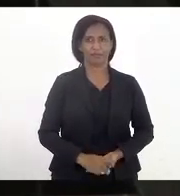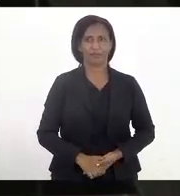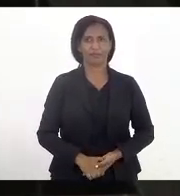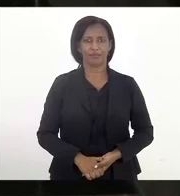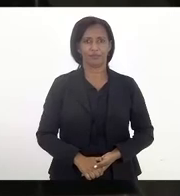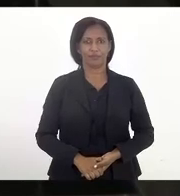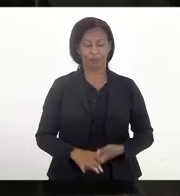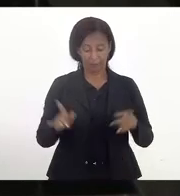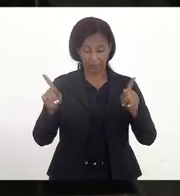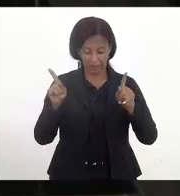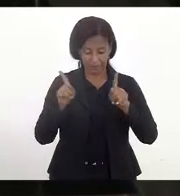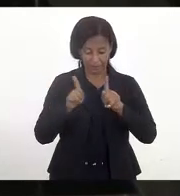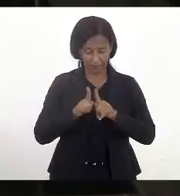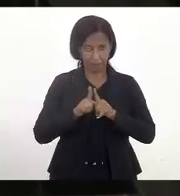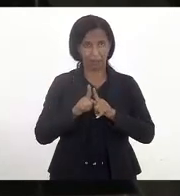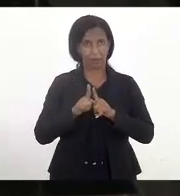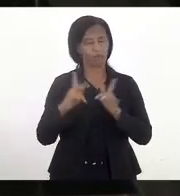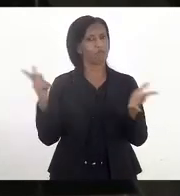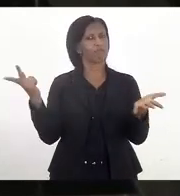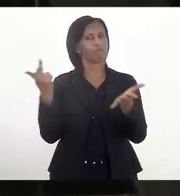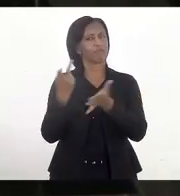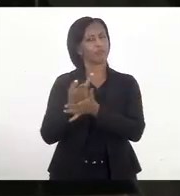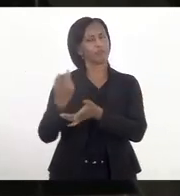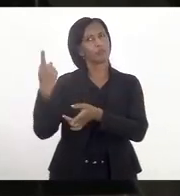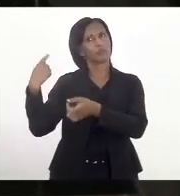um e outro dia via